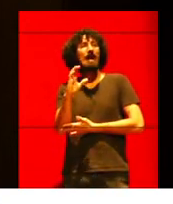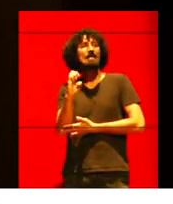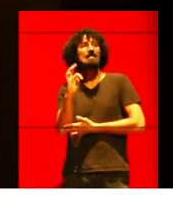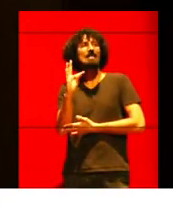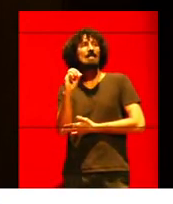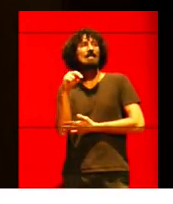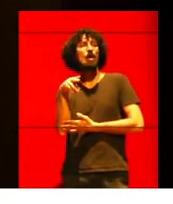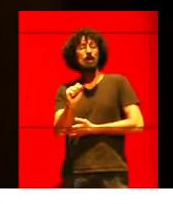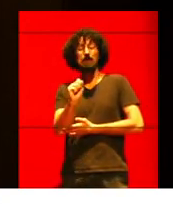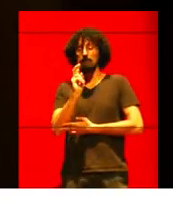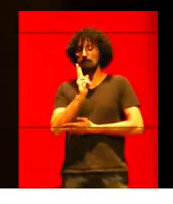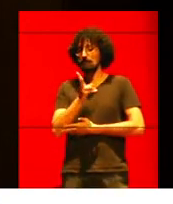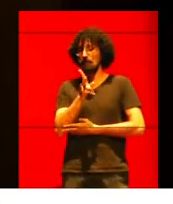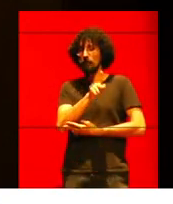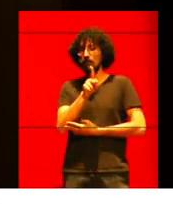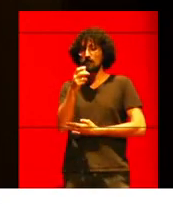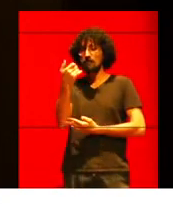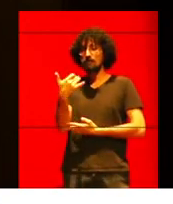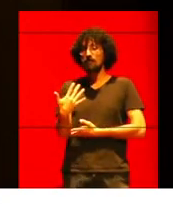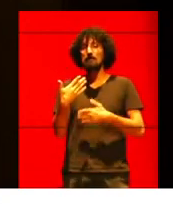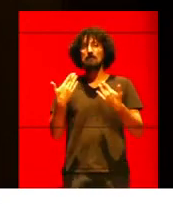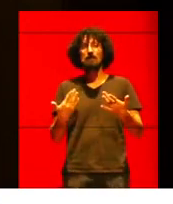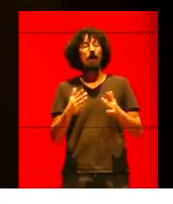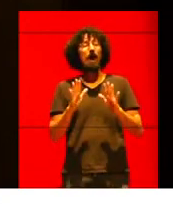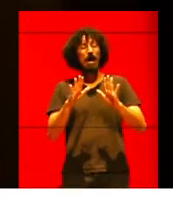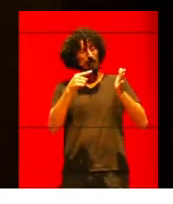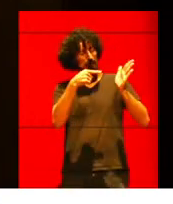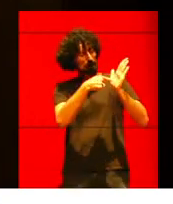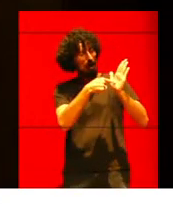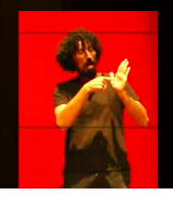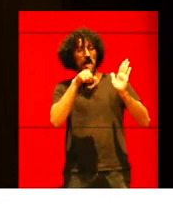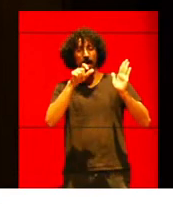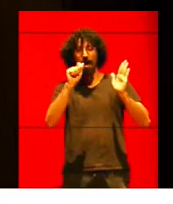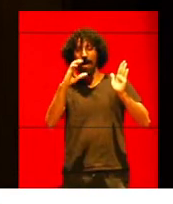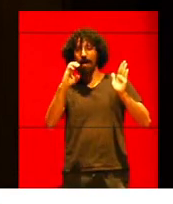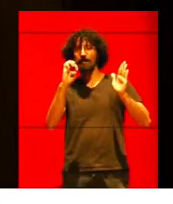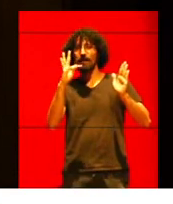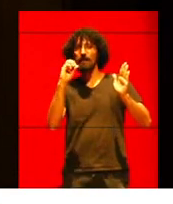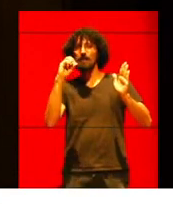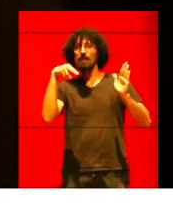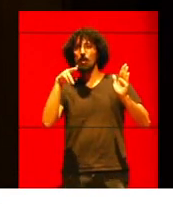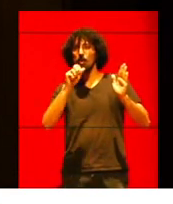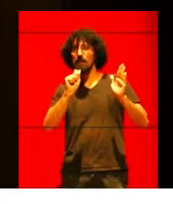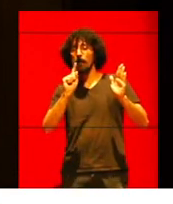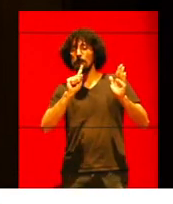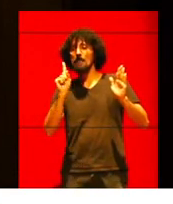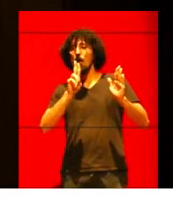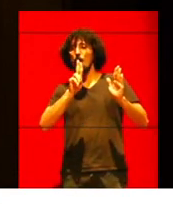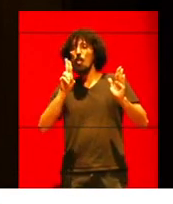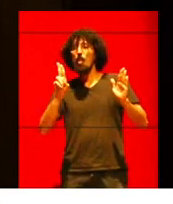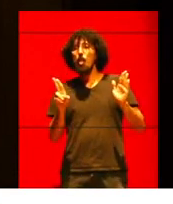professora sempre fala disso daí. Gente, essa daqui é acetona, o nome dela oficial, mas vocês não lembram?